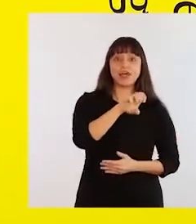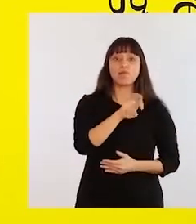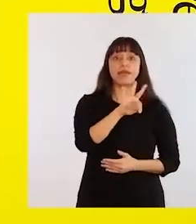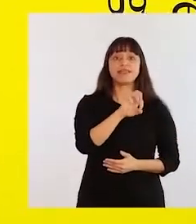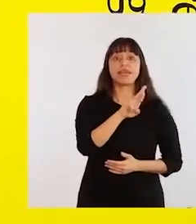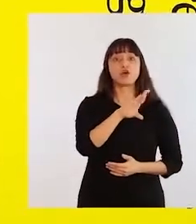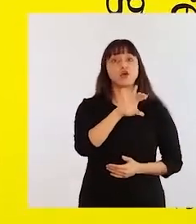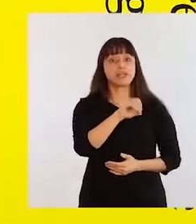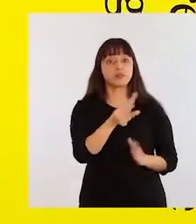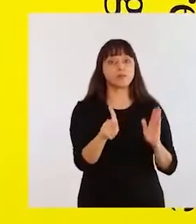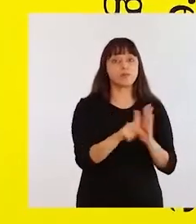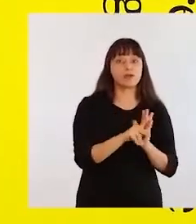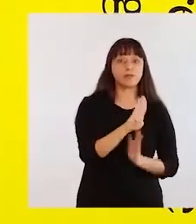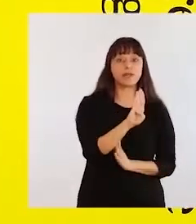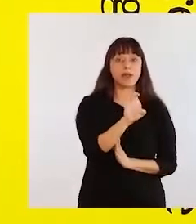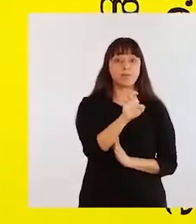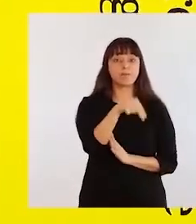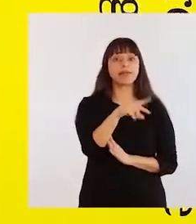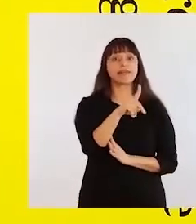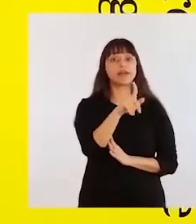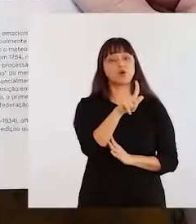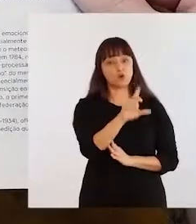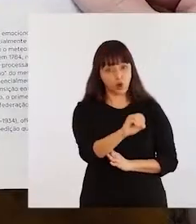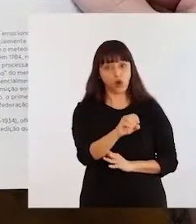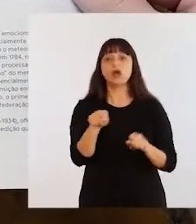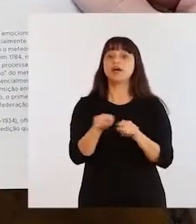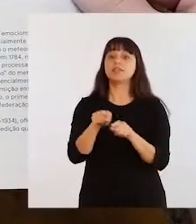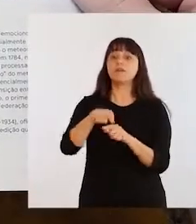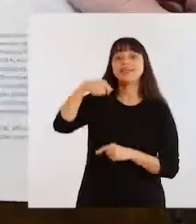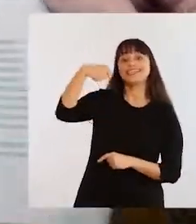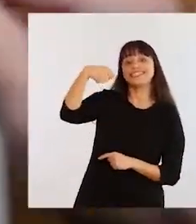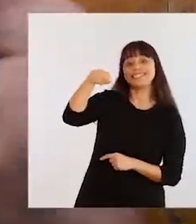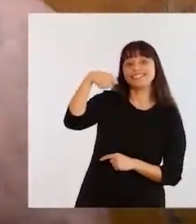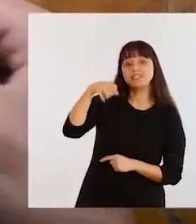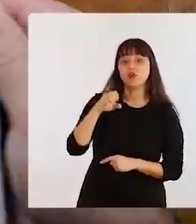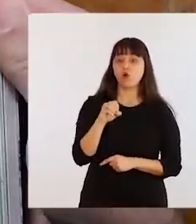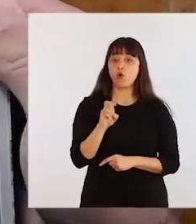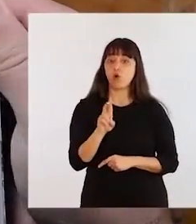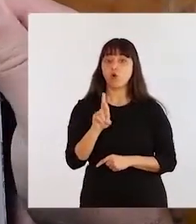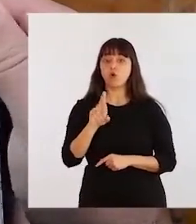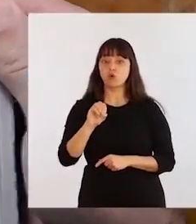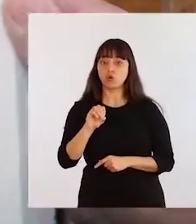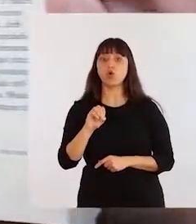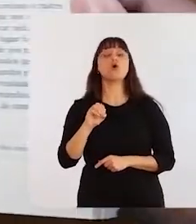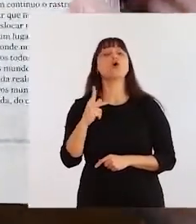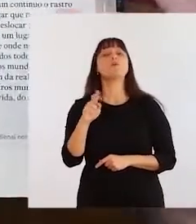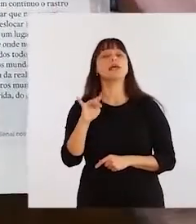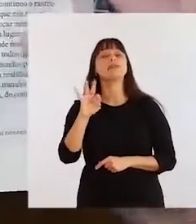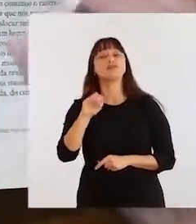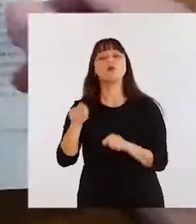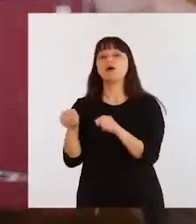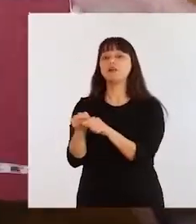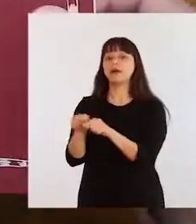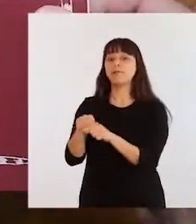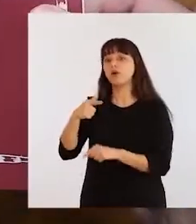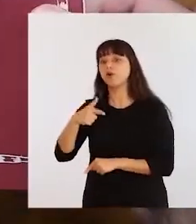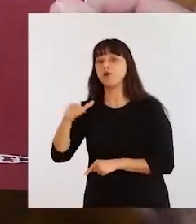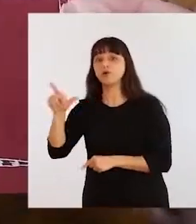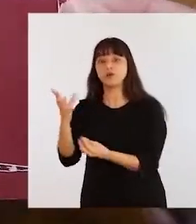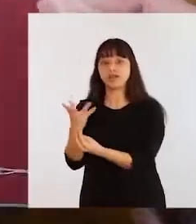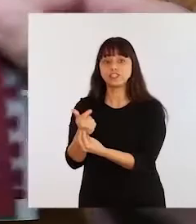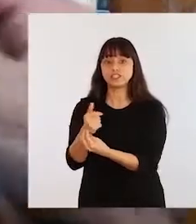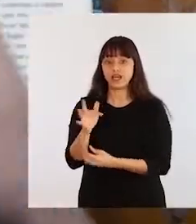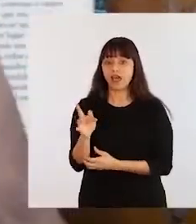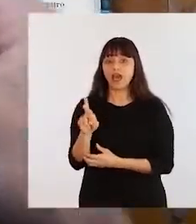abolicionista estadunidense Frederick Douglass. As relações que criamos ao pesquisar e conhecer as histórias de cada um deles